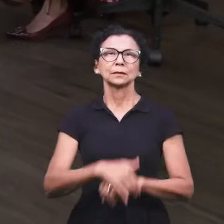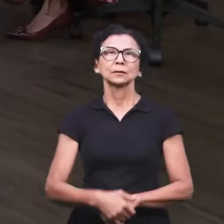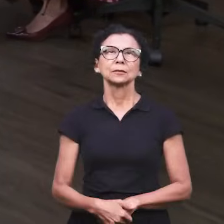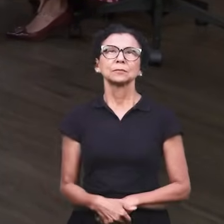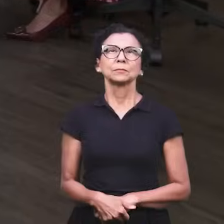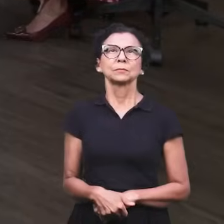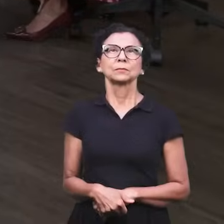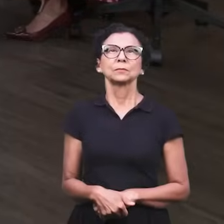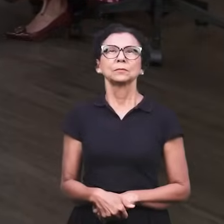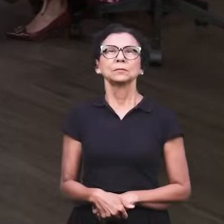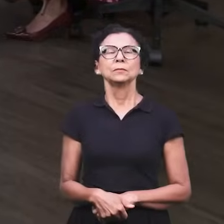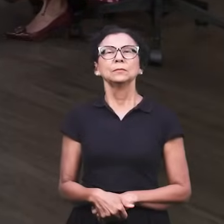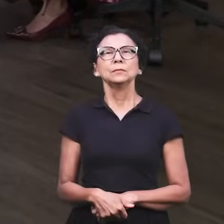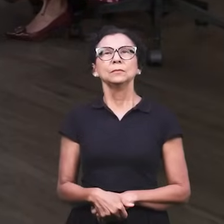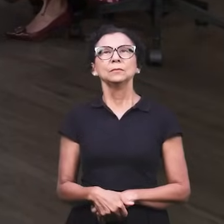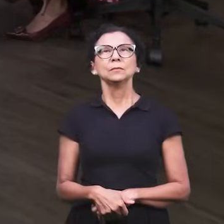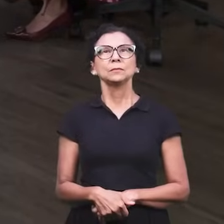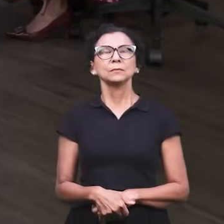fazer a pergunta.